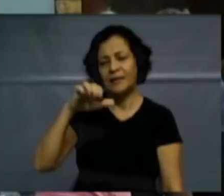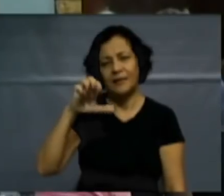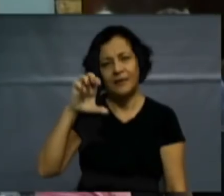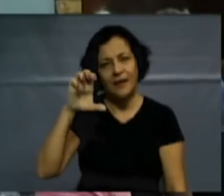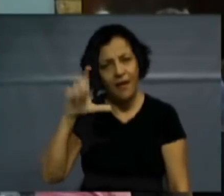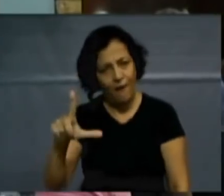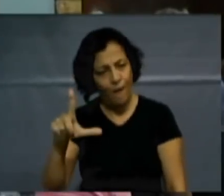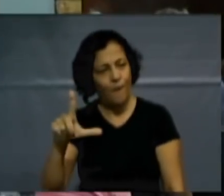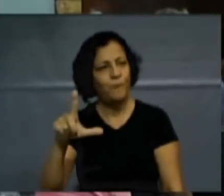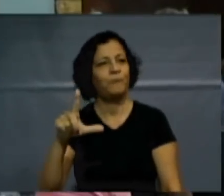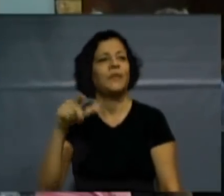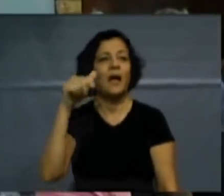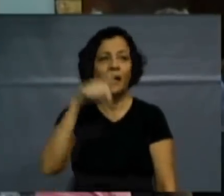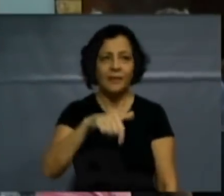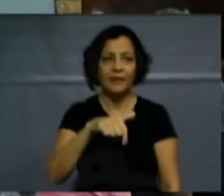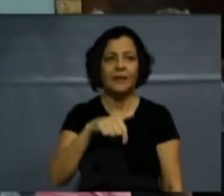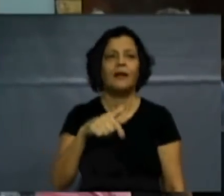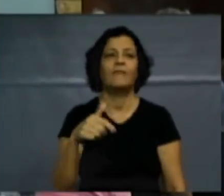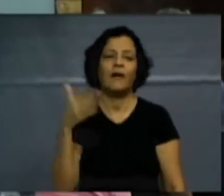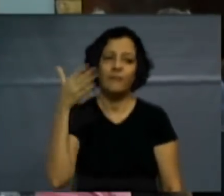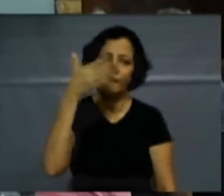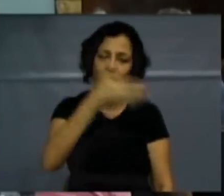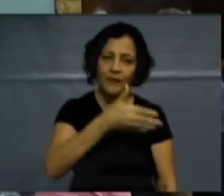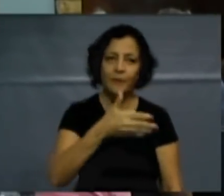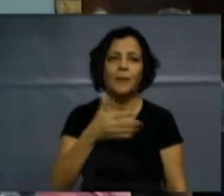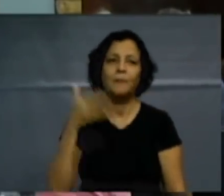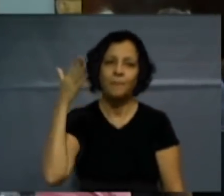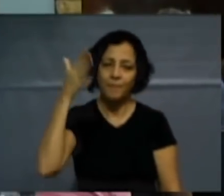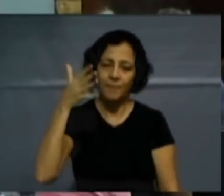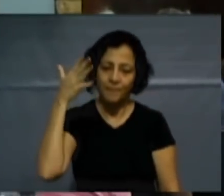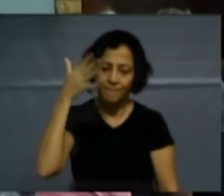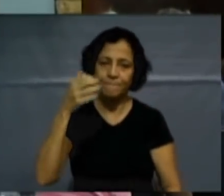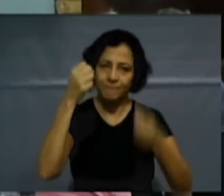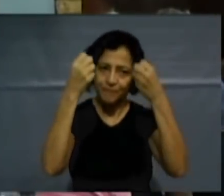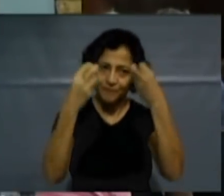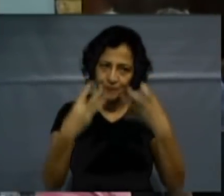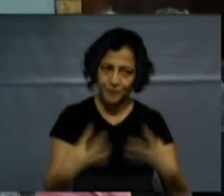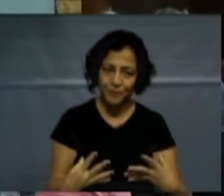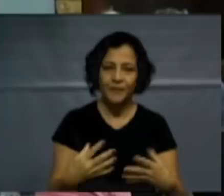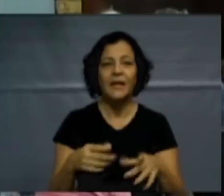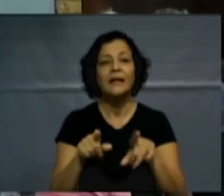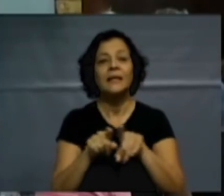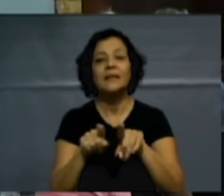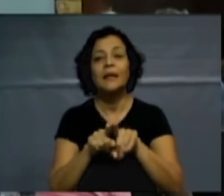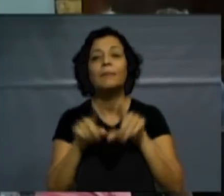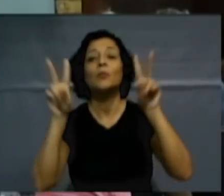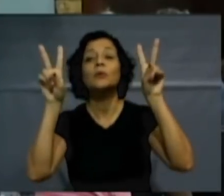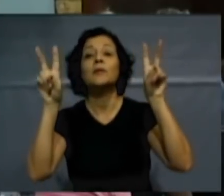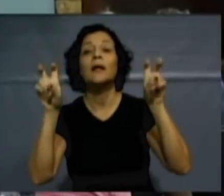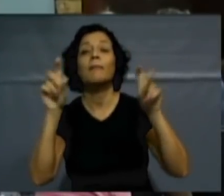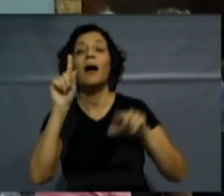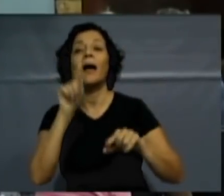nossa casa, está no Rio, já há 2 para 3 anos. E o tema do